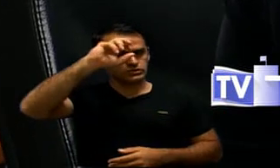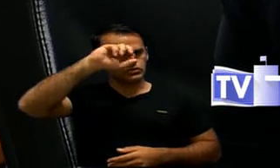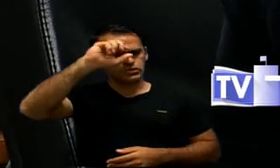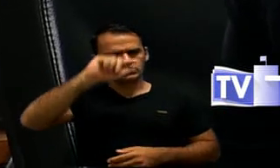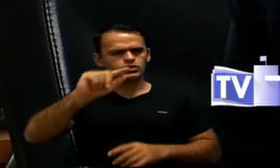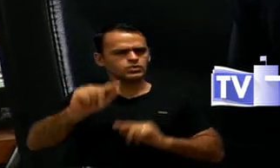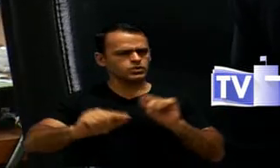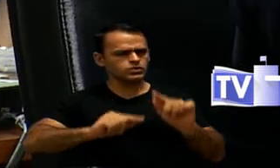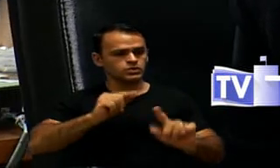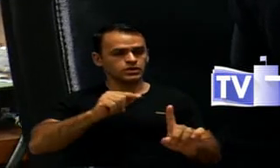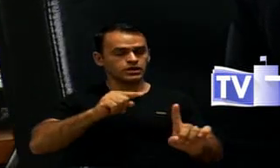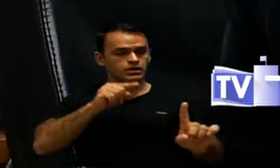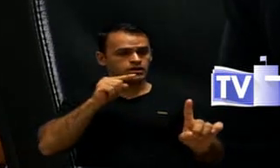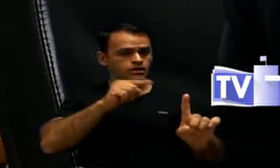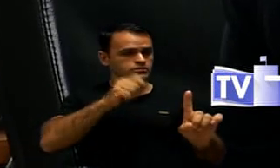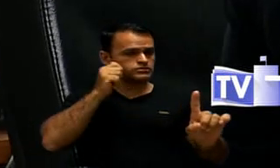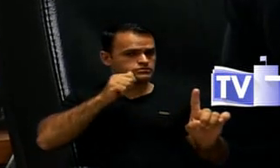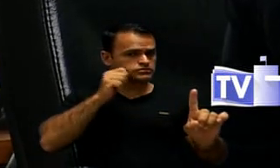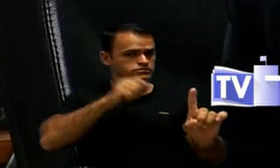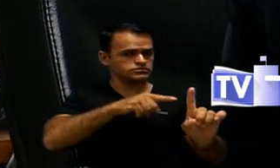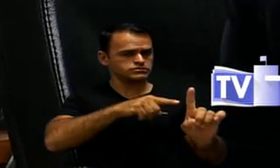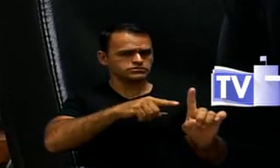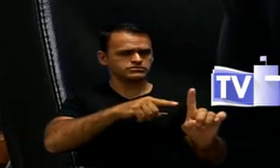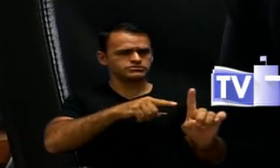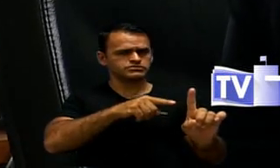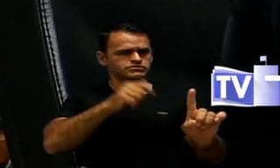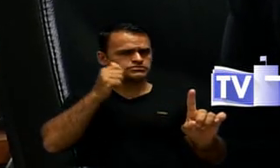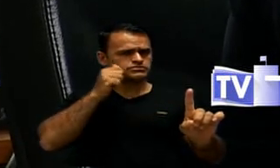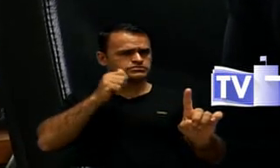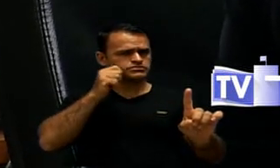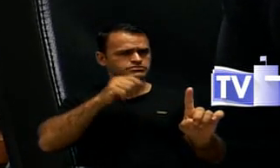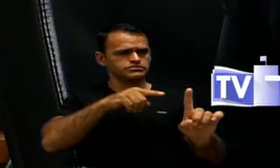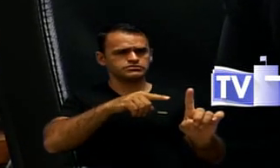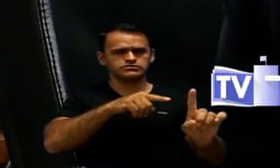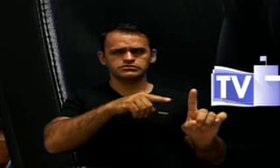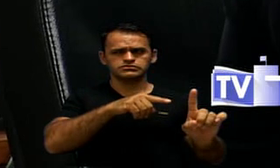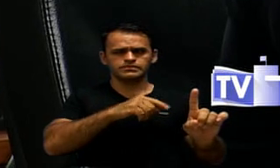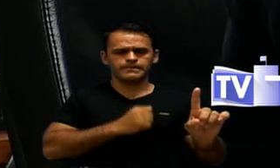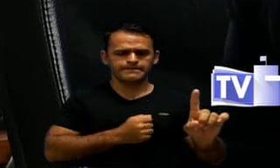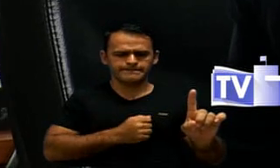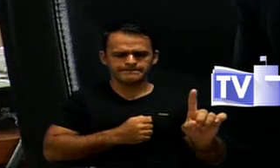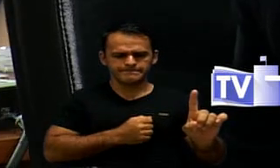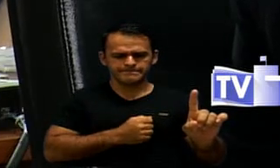mulher, essa vítima, ela é tripificamente